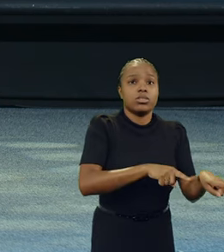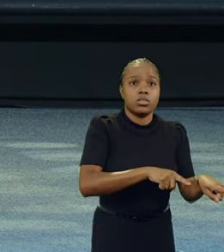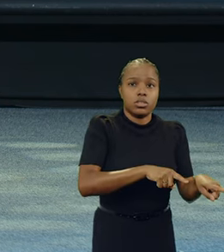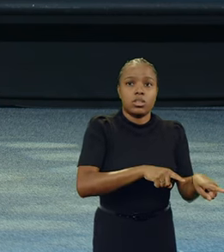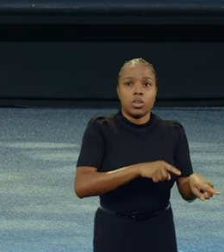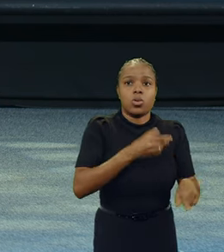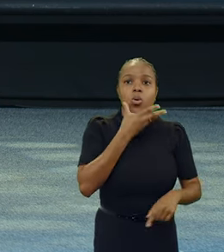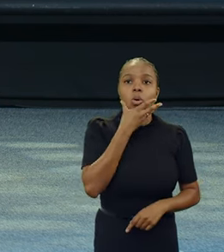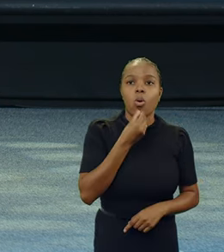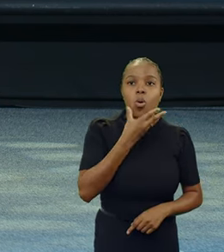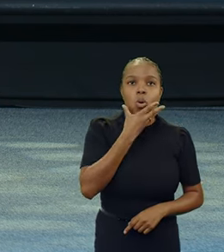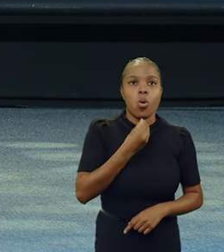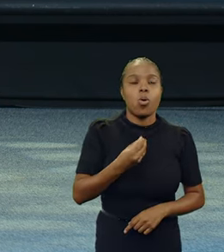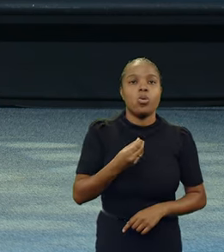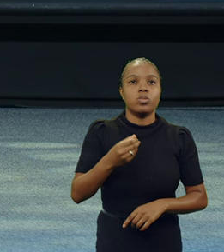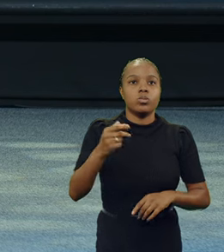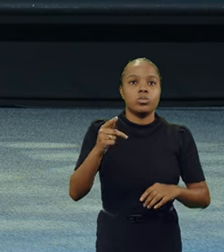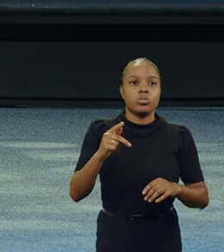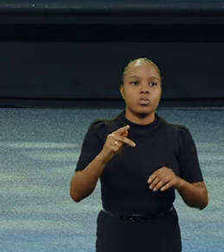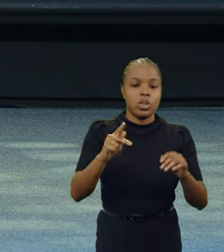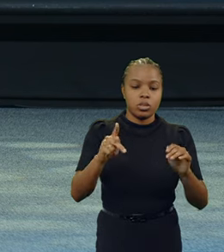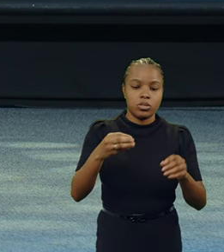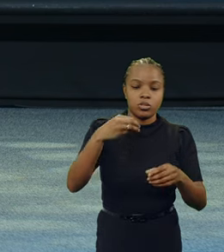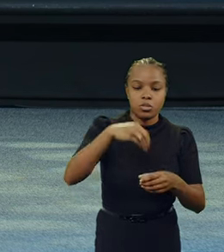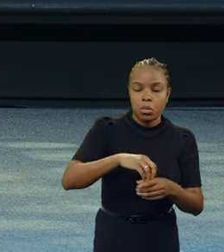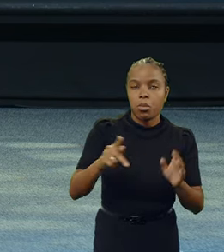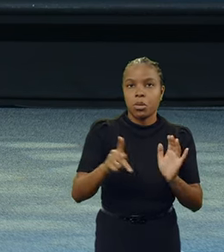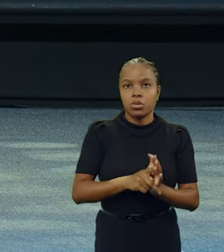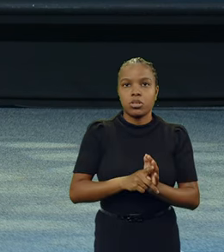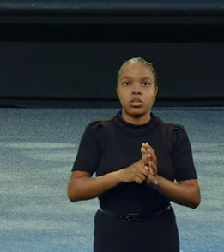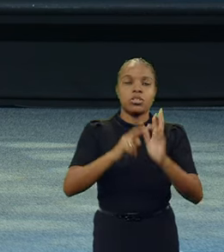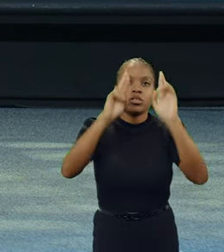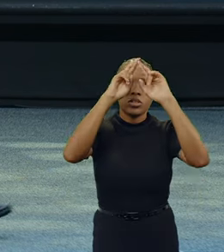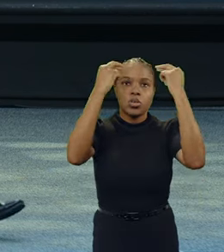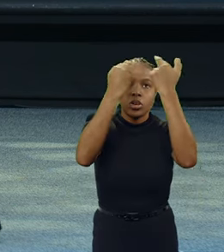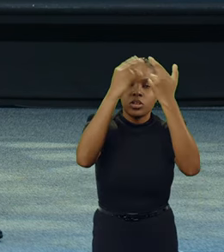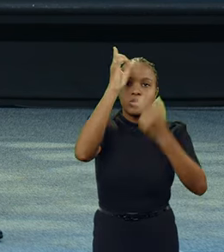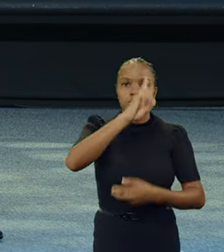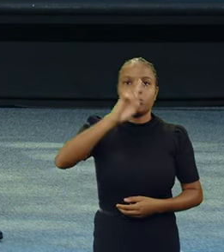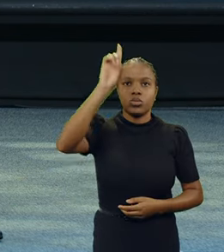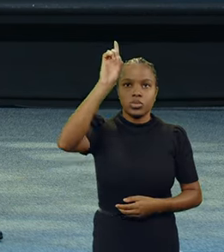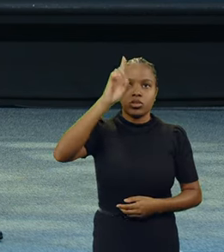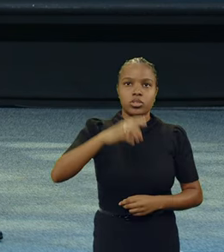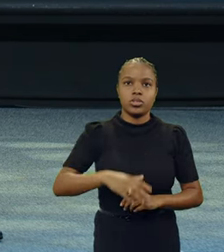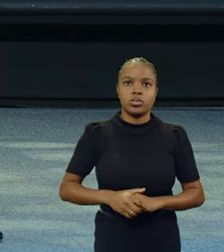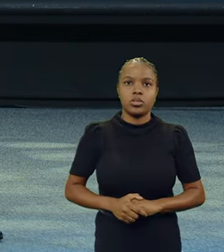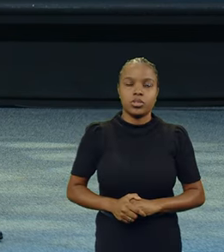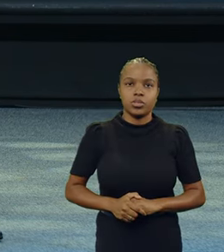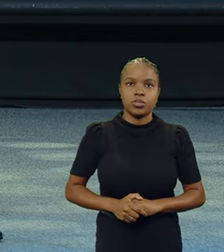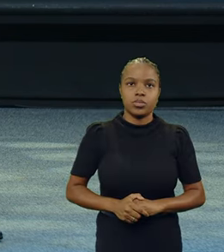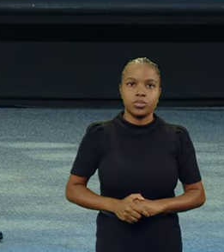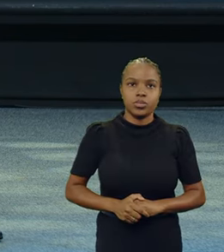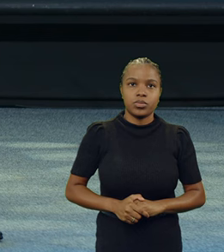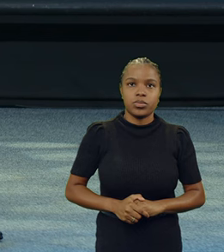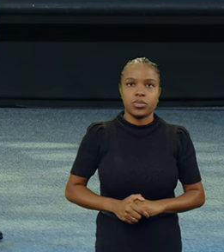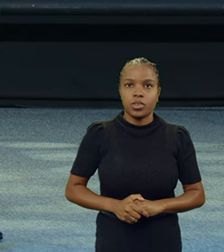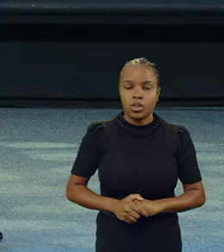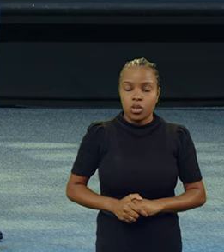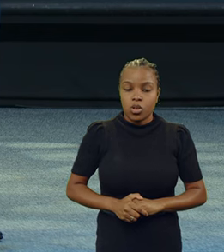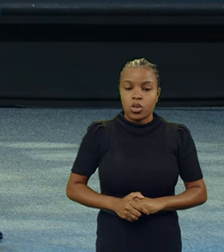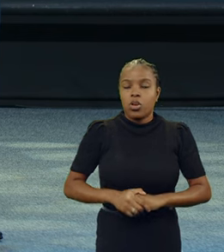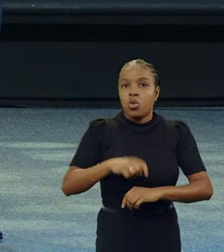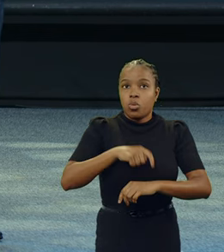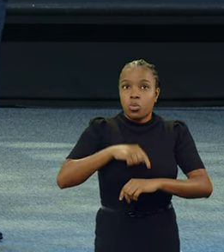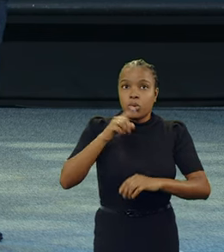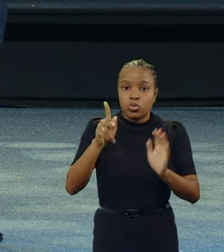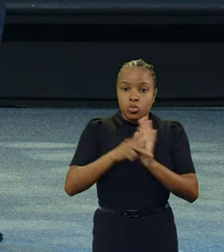um homem do reino por inveja, por maldade, por covardia, uma hora Deus vai te